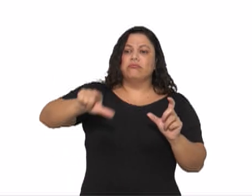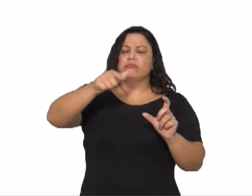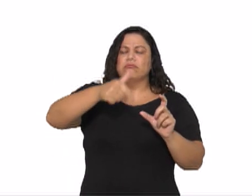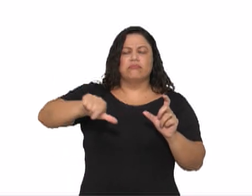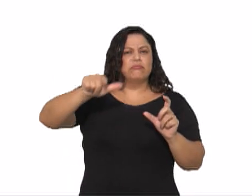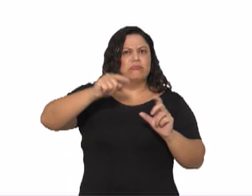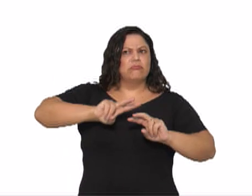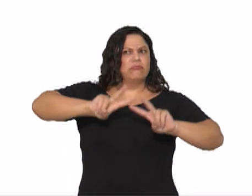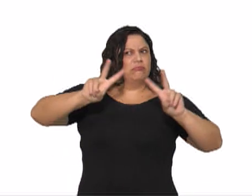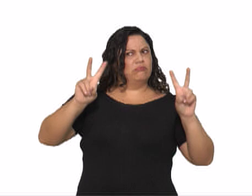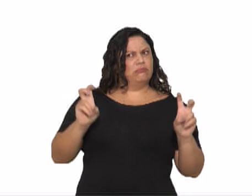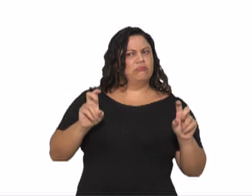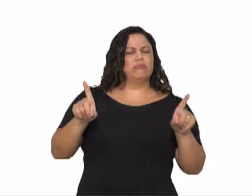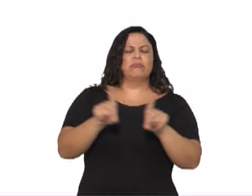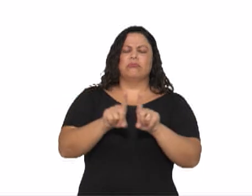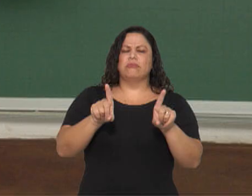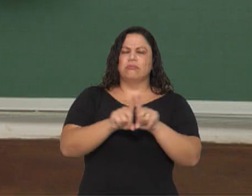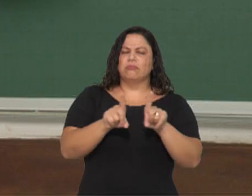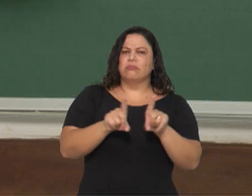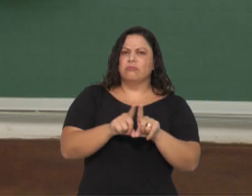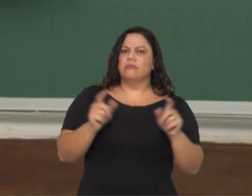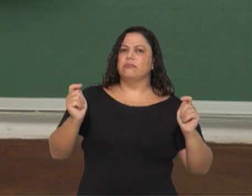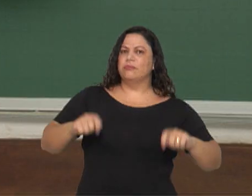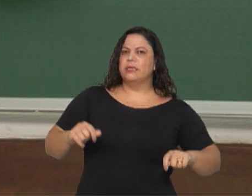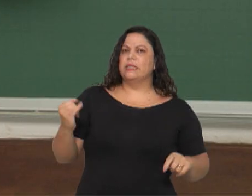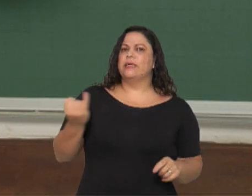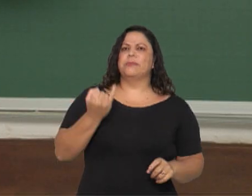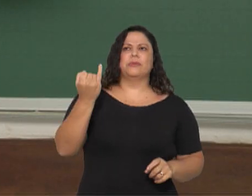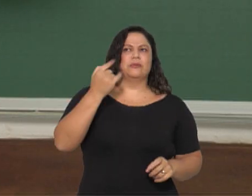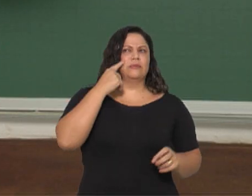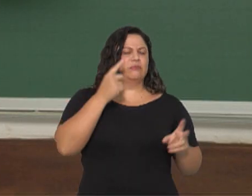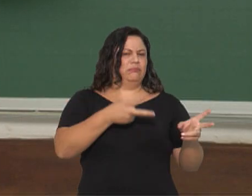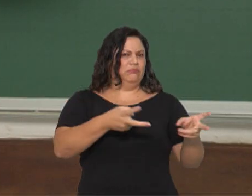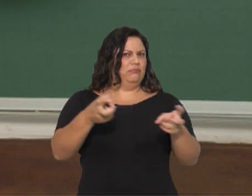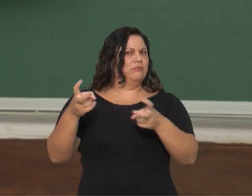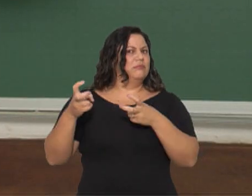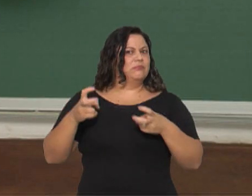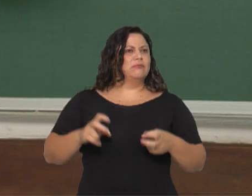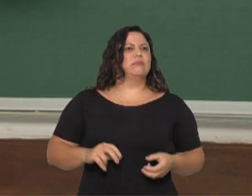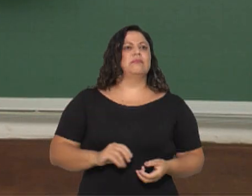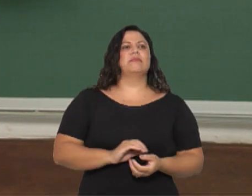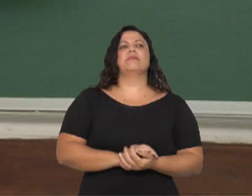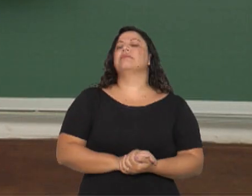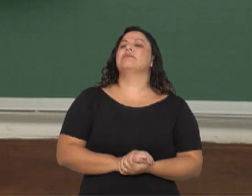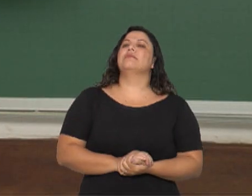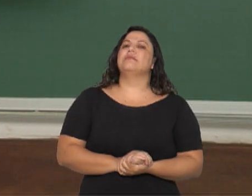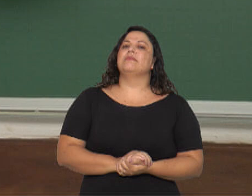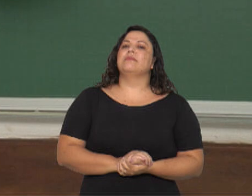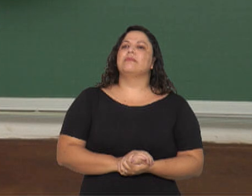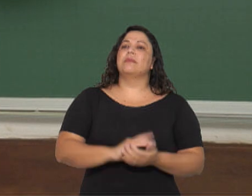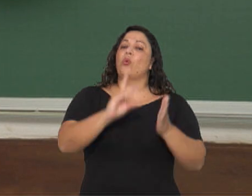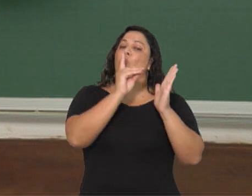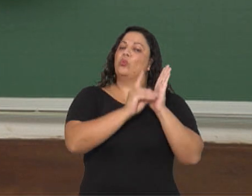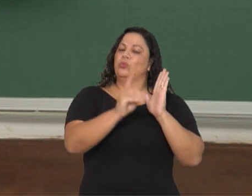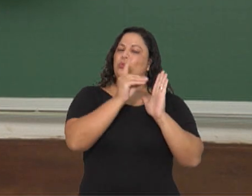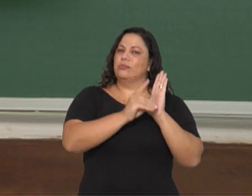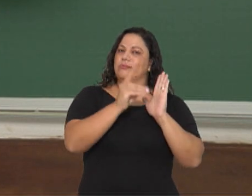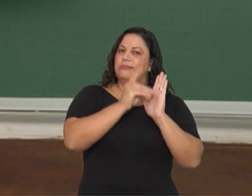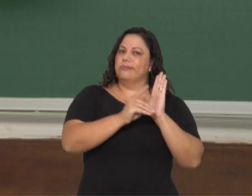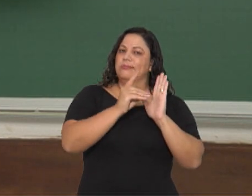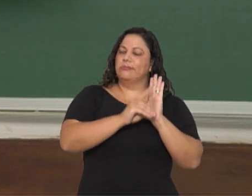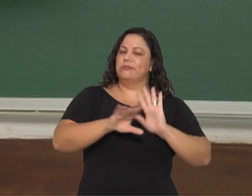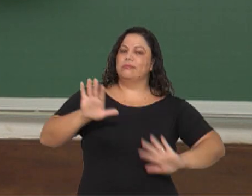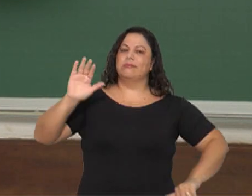temas que se repetem também. É importante que observemos isso, ¿sí? E o dicionário de la RAI nos dá